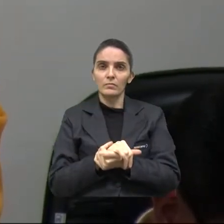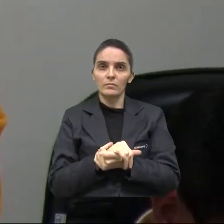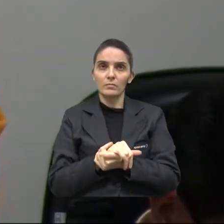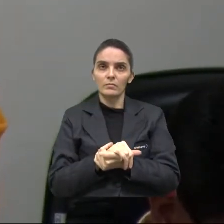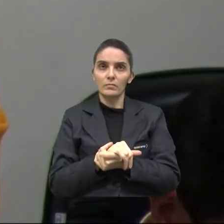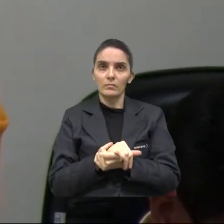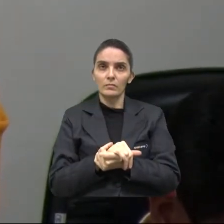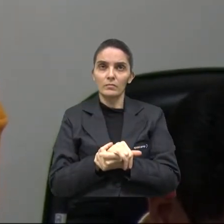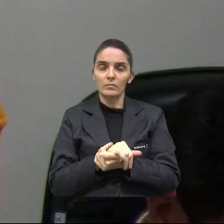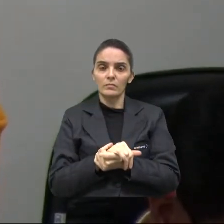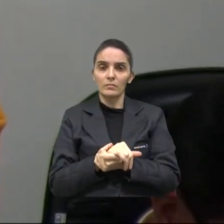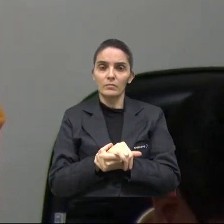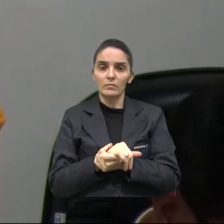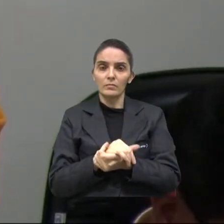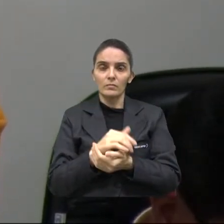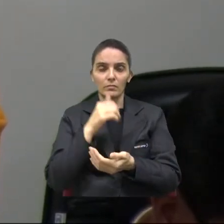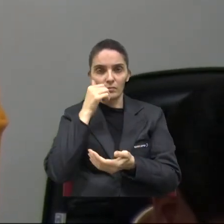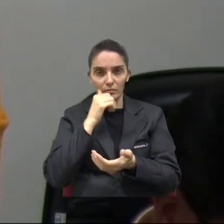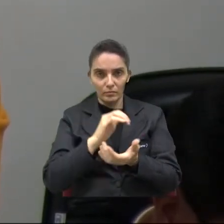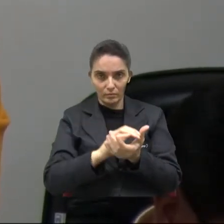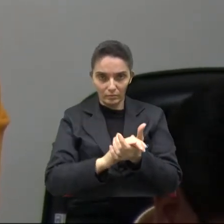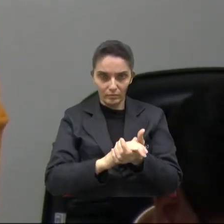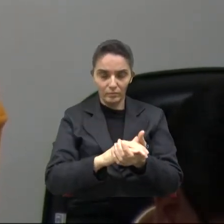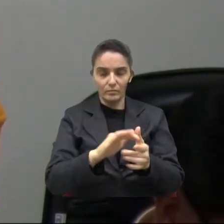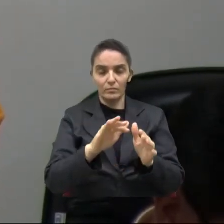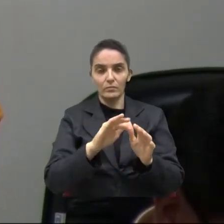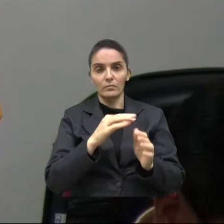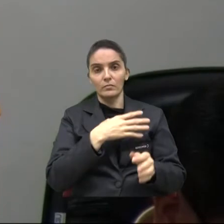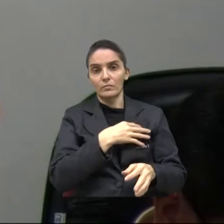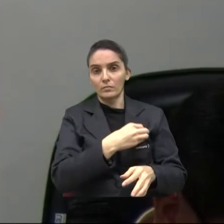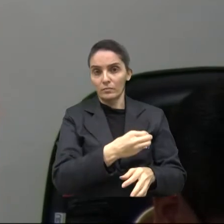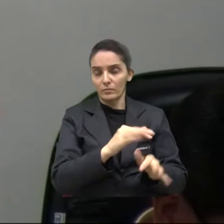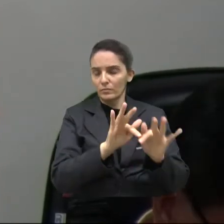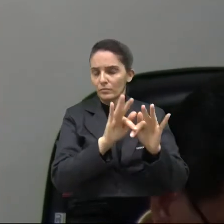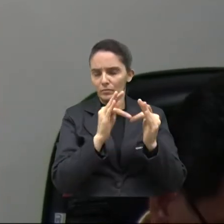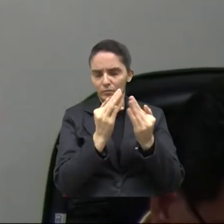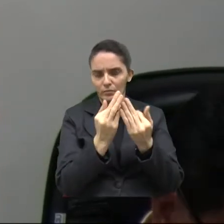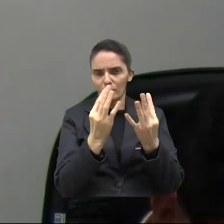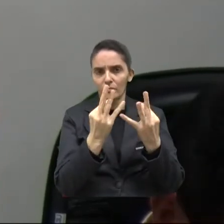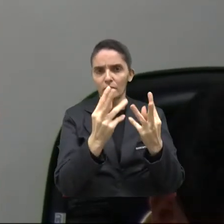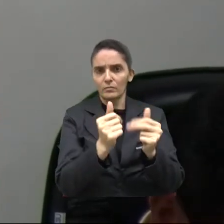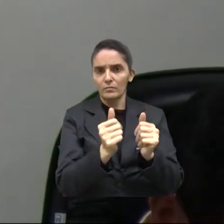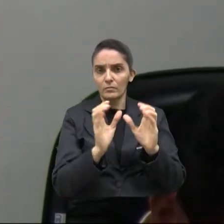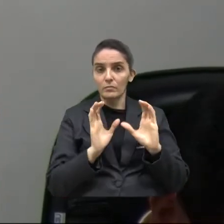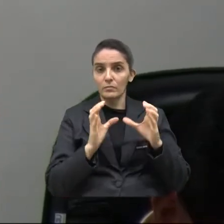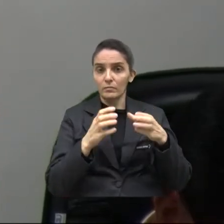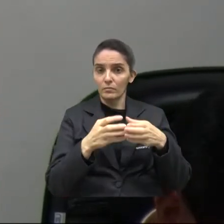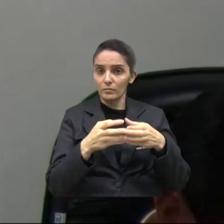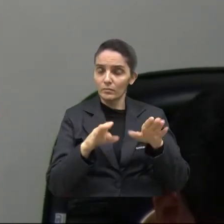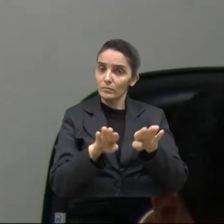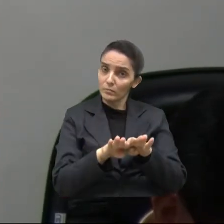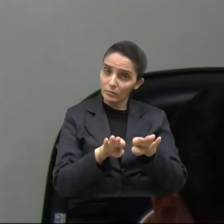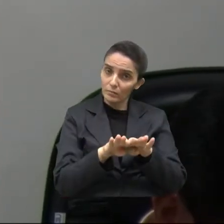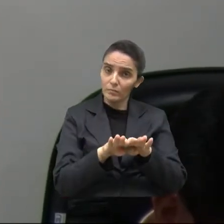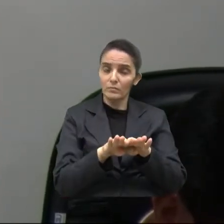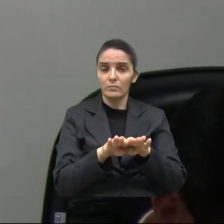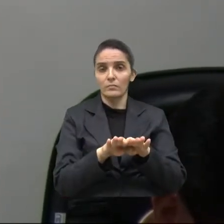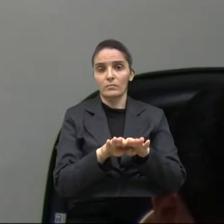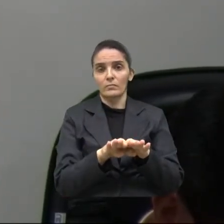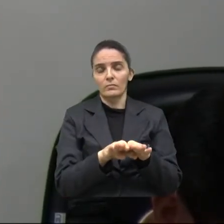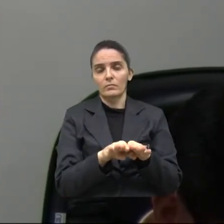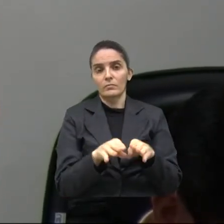esposa, dos filhos, da família de um modo geral, e da comunidade, das pessoas, dos